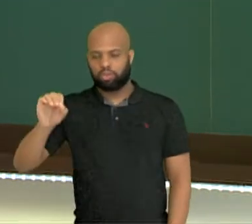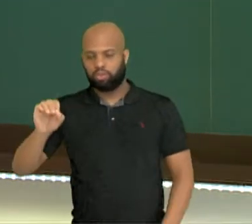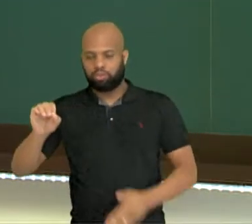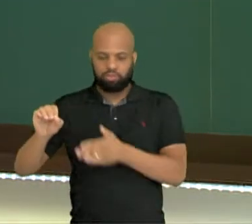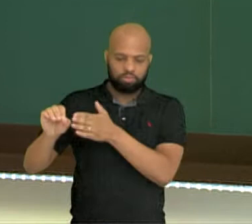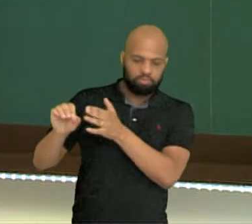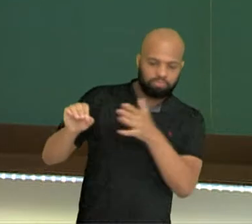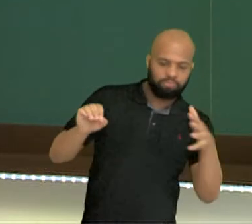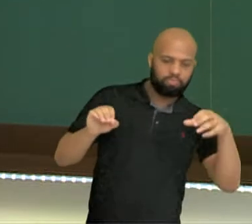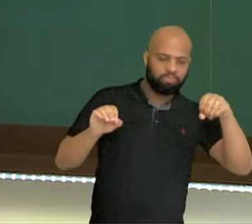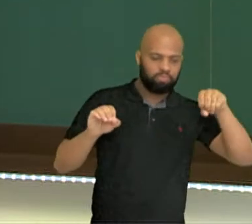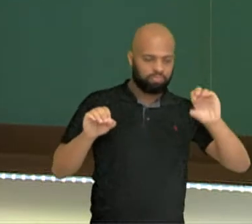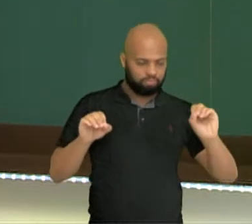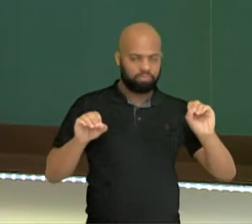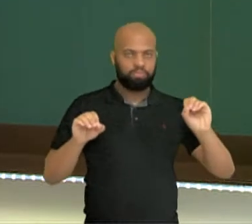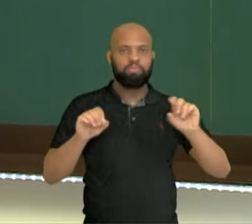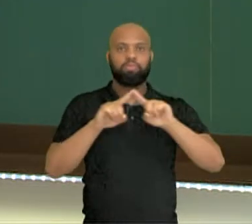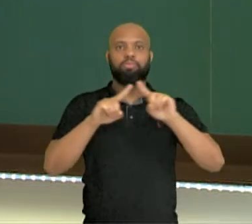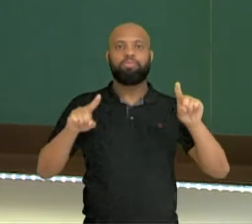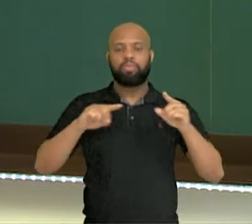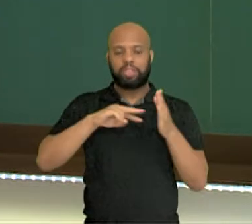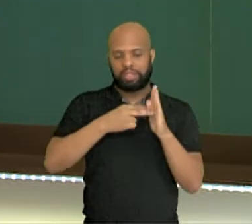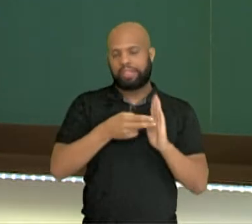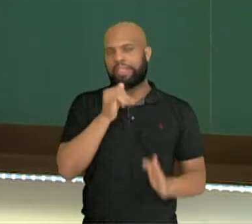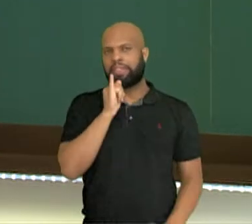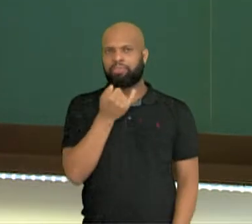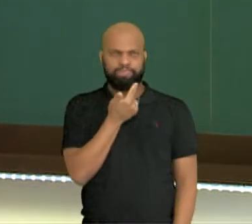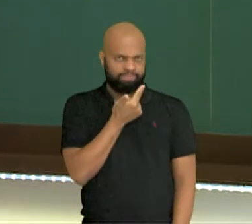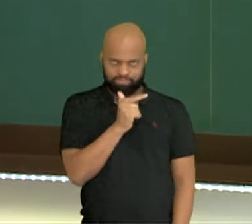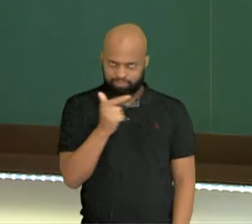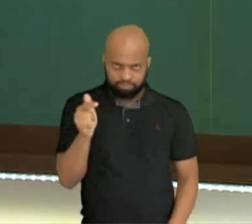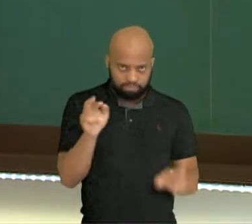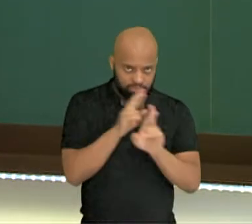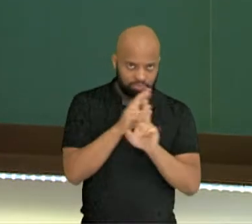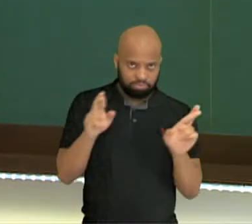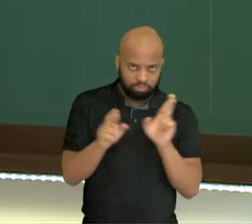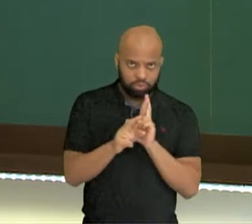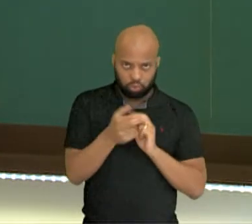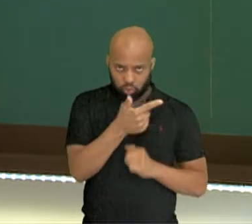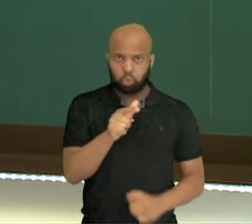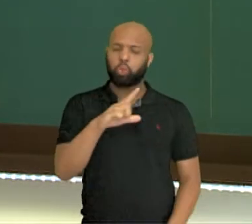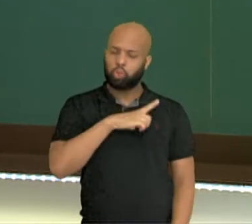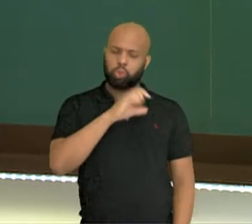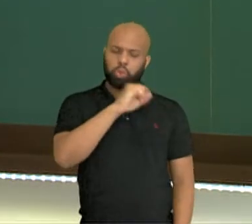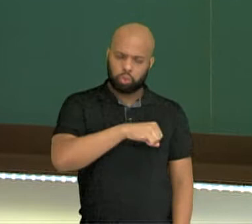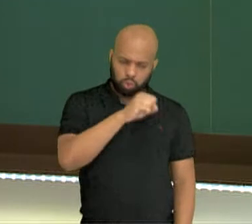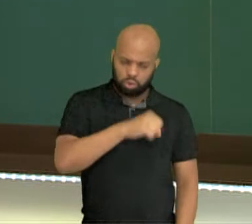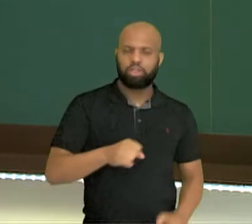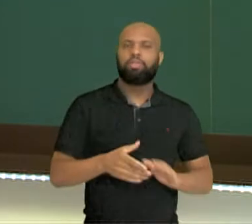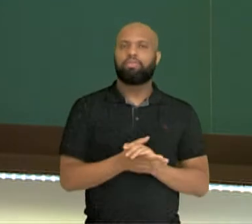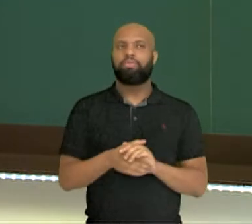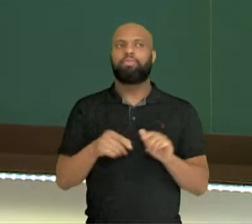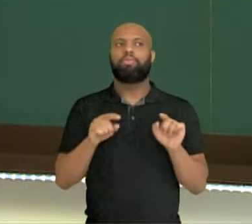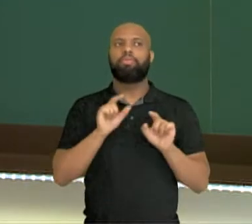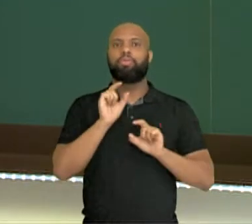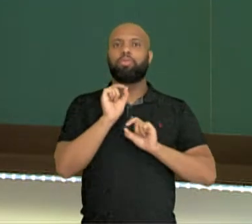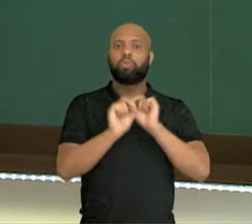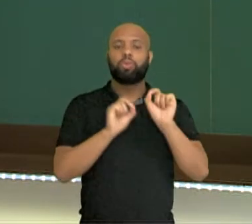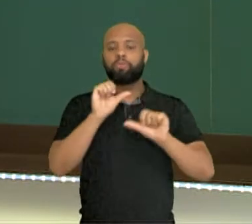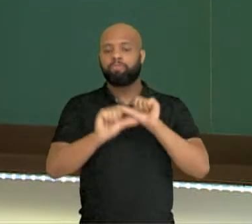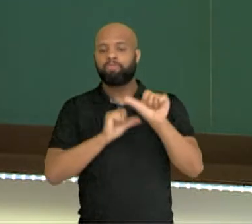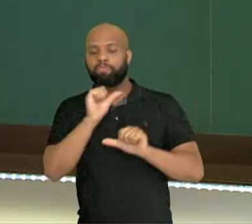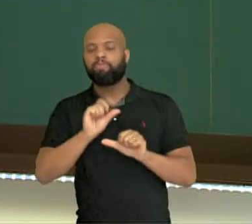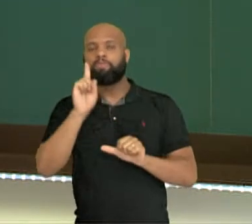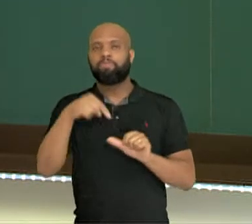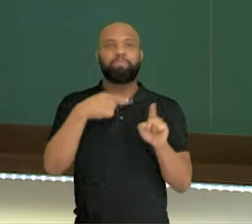90 graus. Mas não quer dizer que não existam essas relações para os demais. Existem, o que muda é